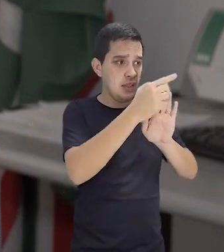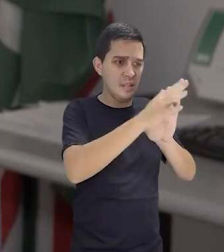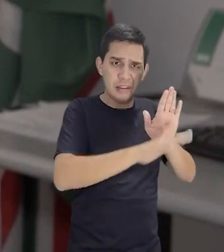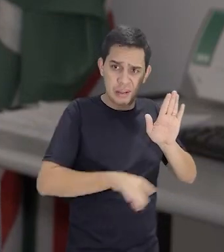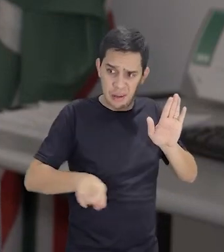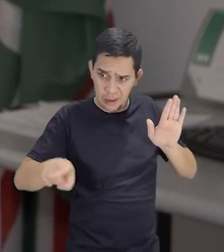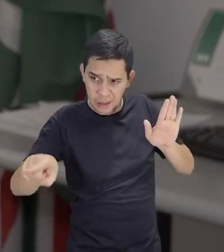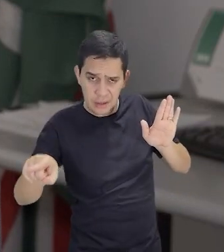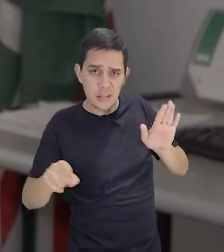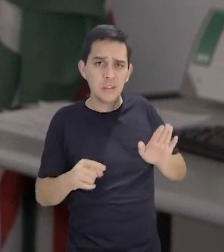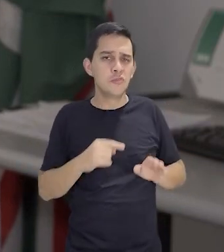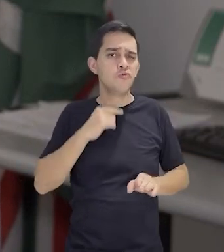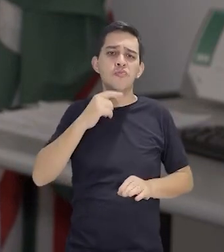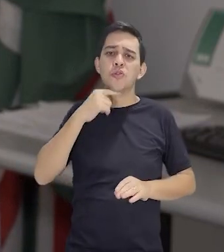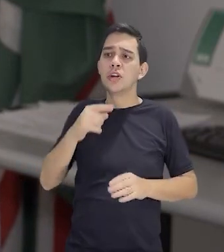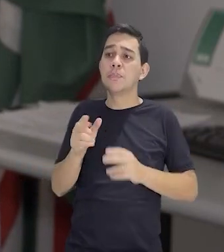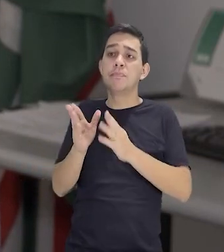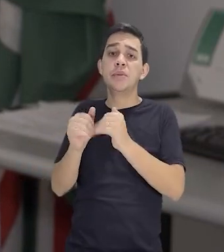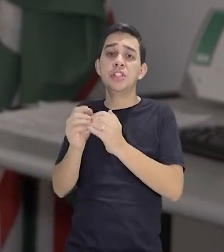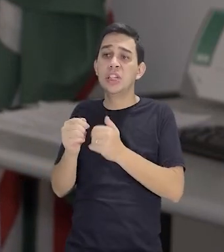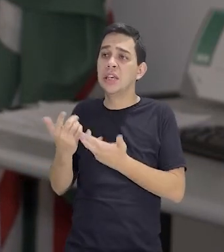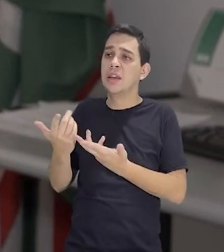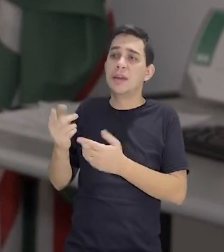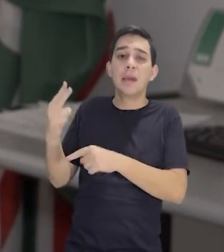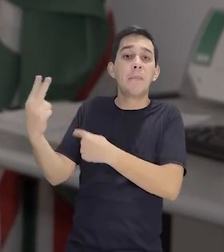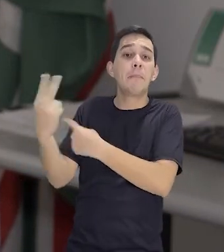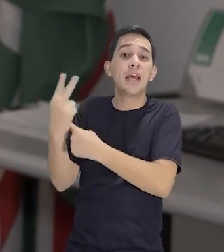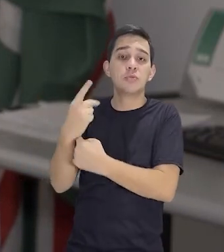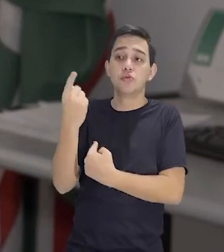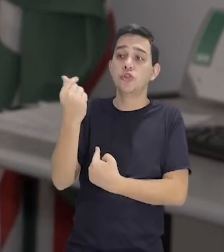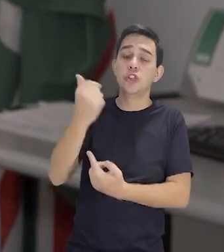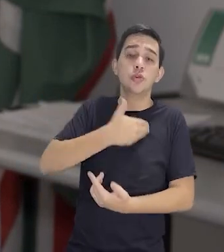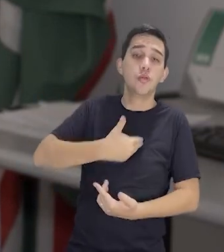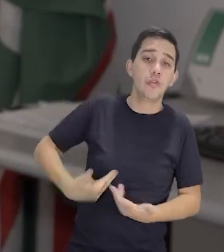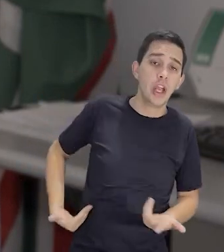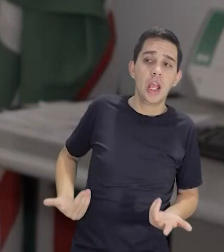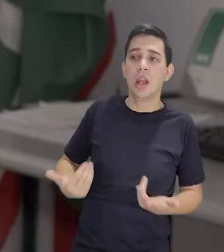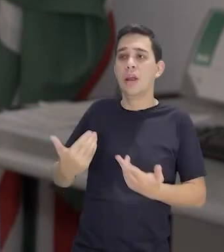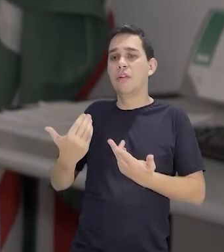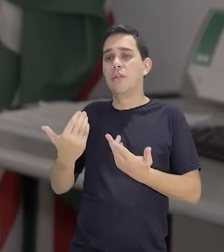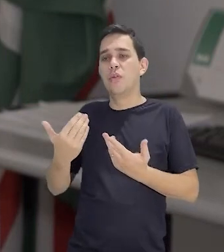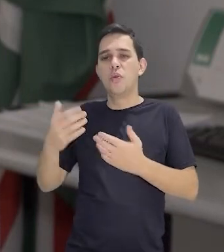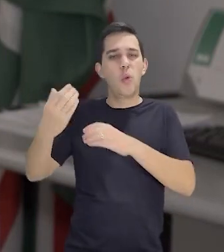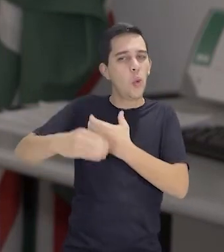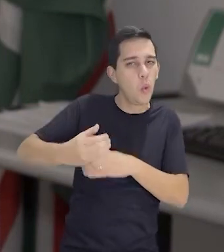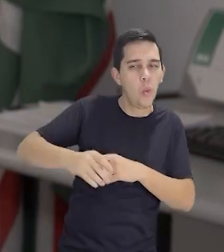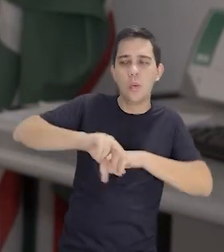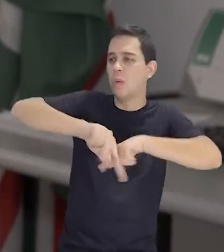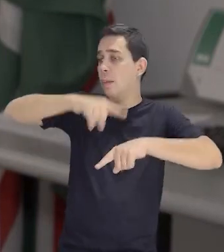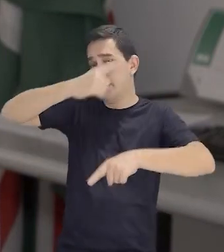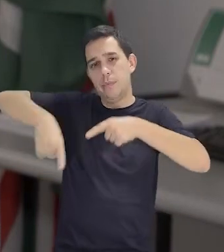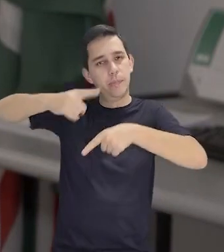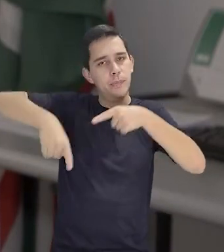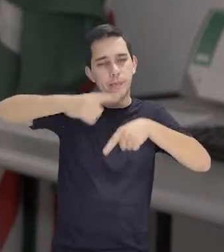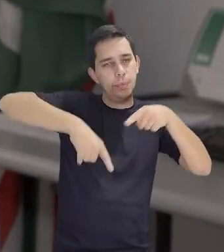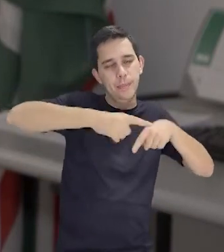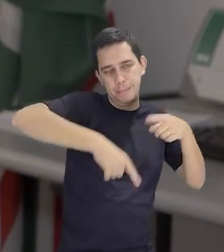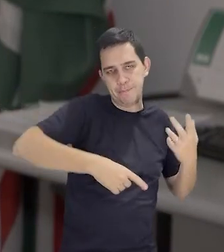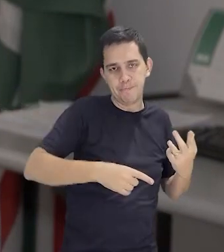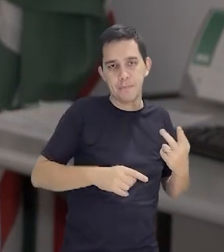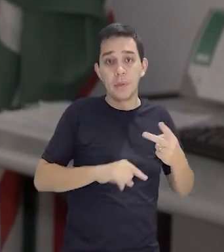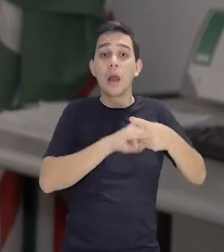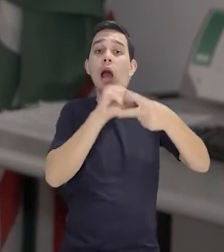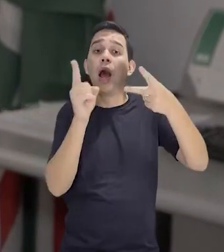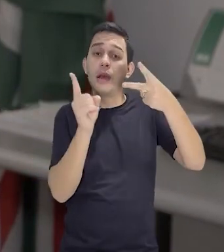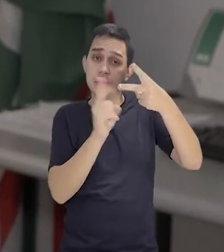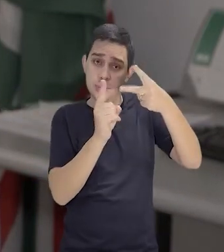governo, entre outras sanções de natureza também econômica. A segunda sanção é de ordem civil, a ação